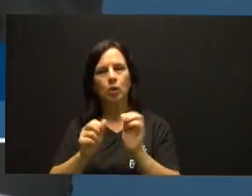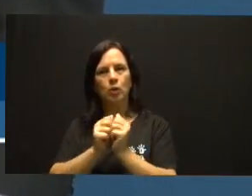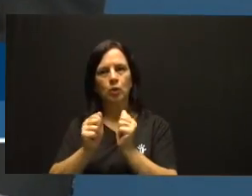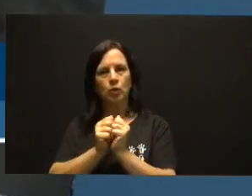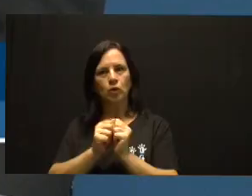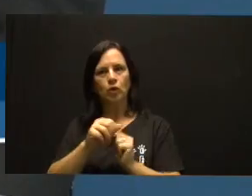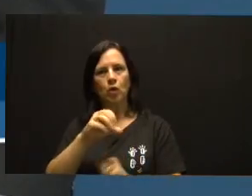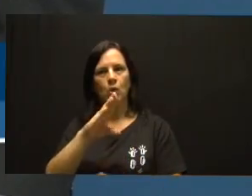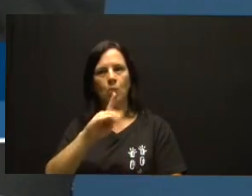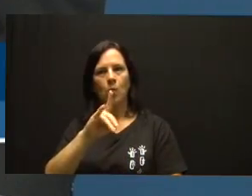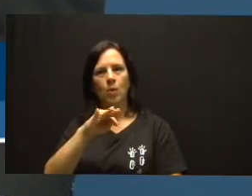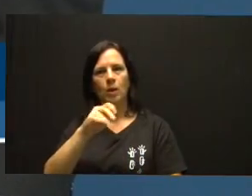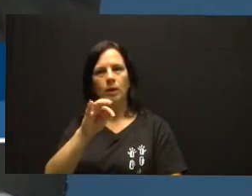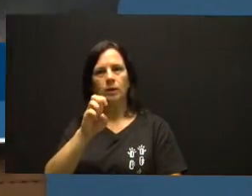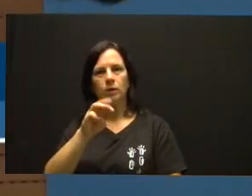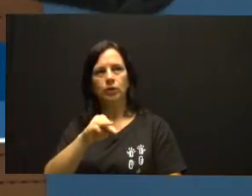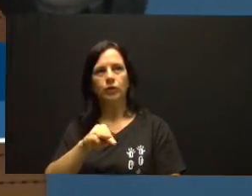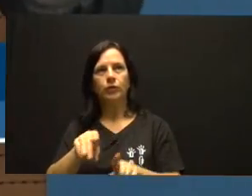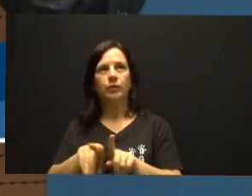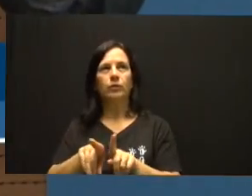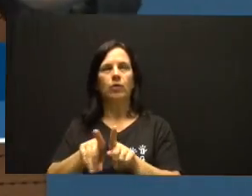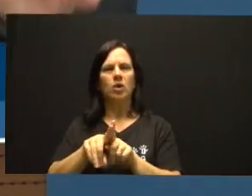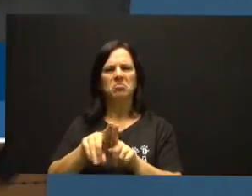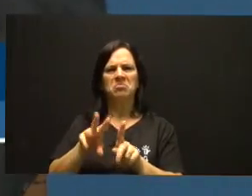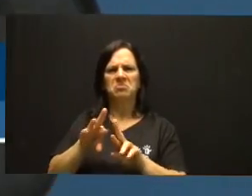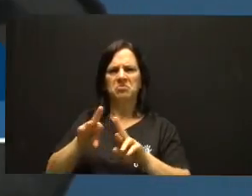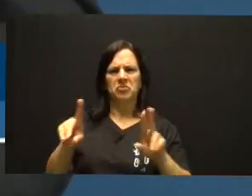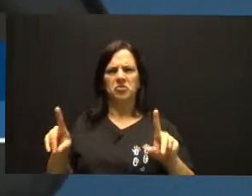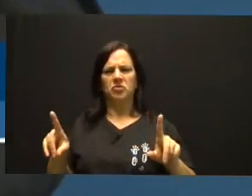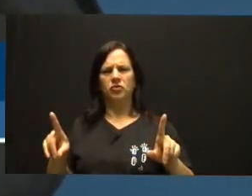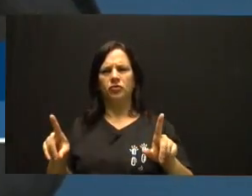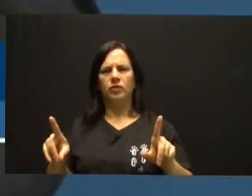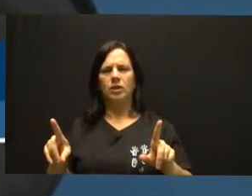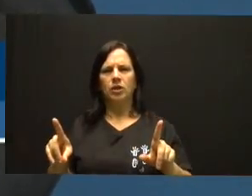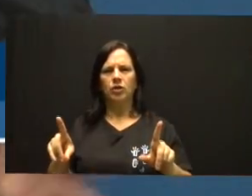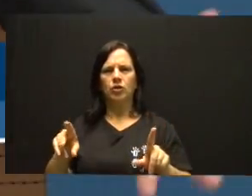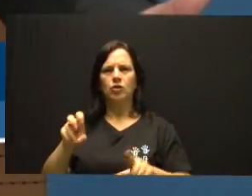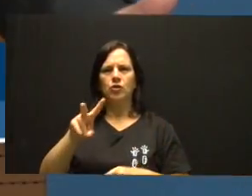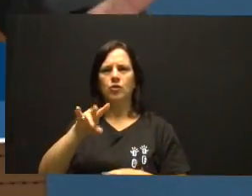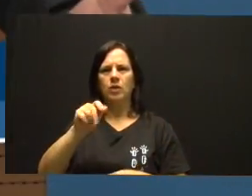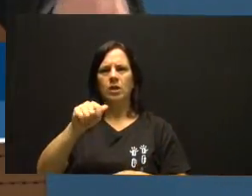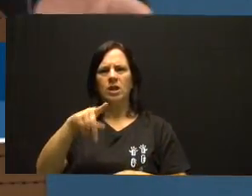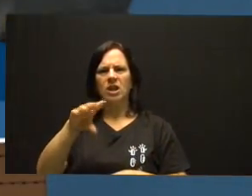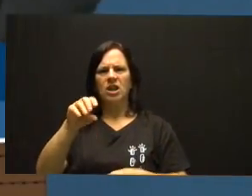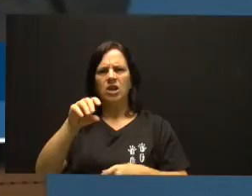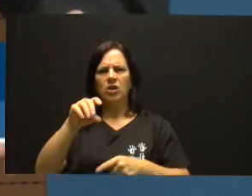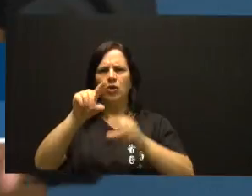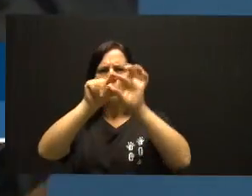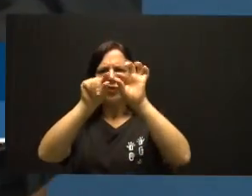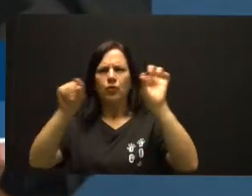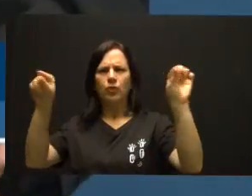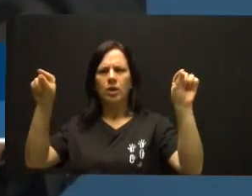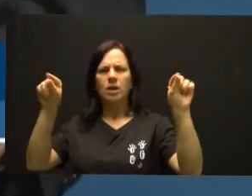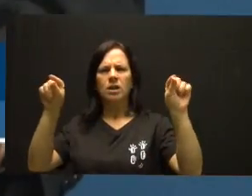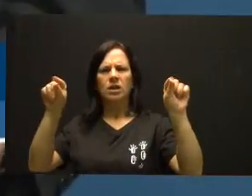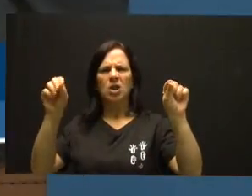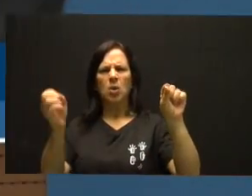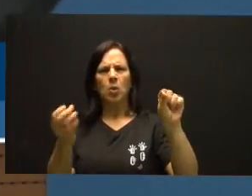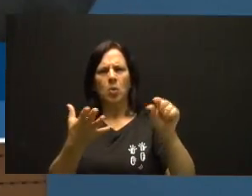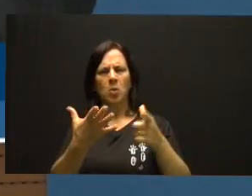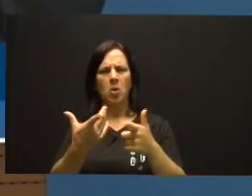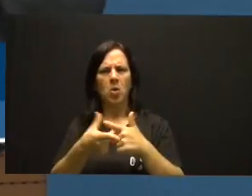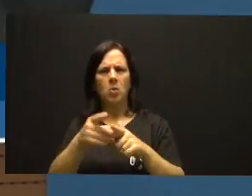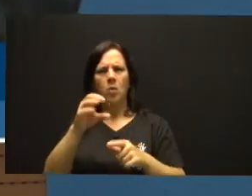juntamente ao boletim de ocorrência. Porque foi estranho, fiação nova, difícil você acreditar que tenha dado um curto.